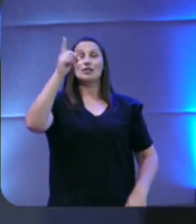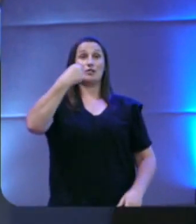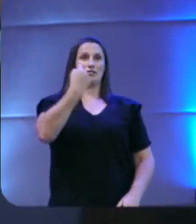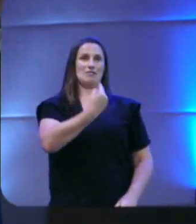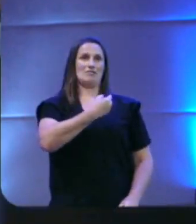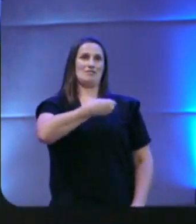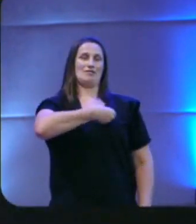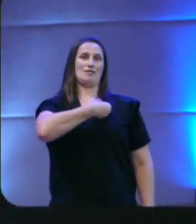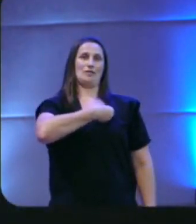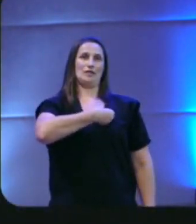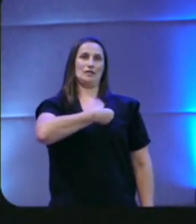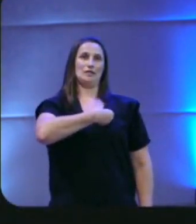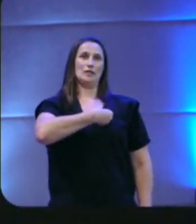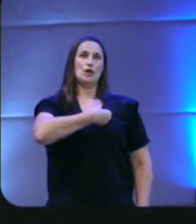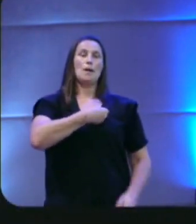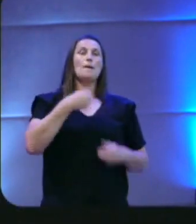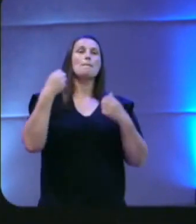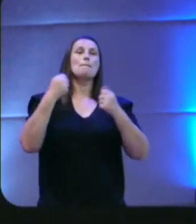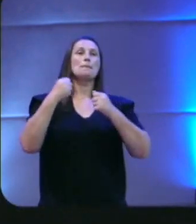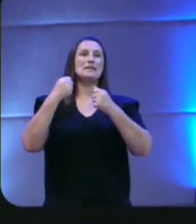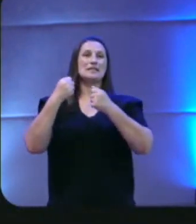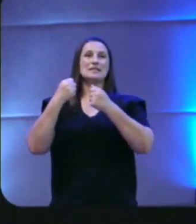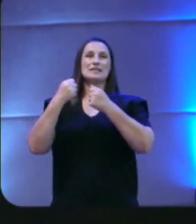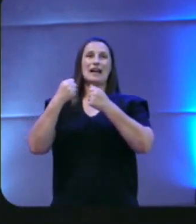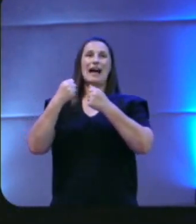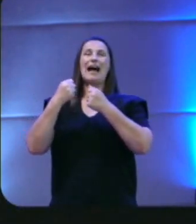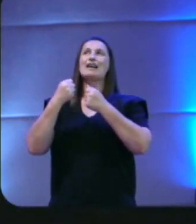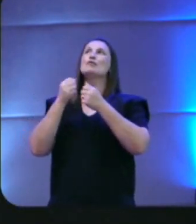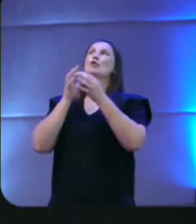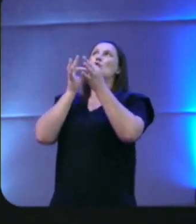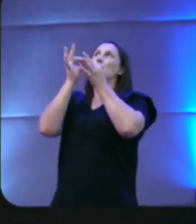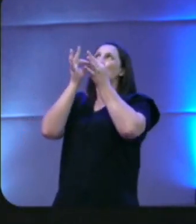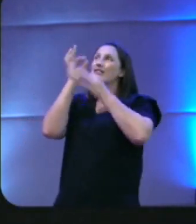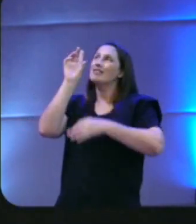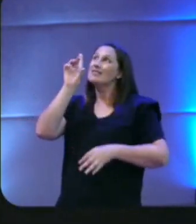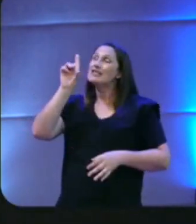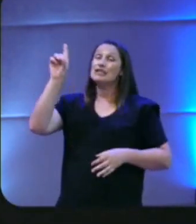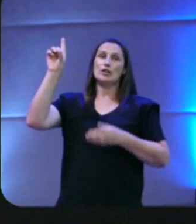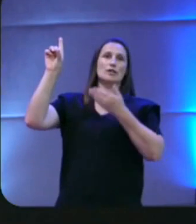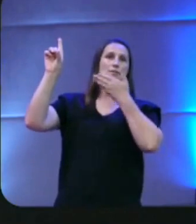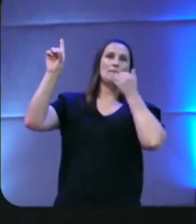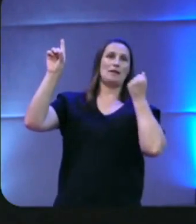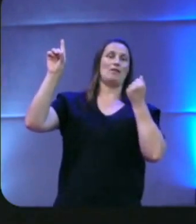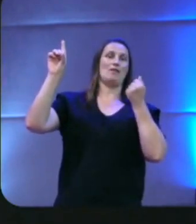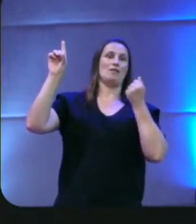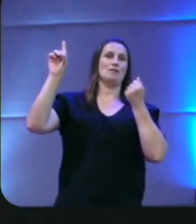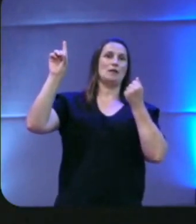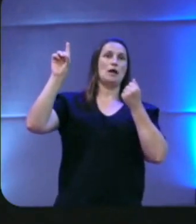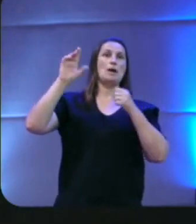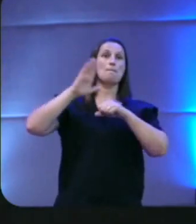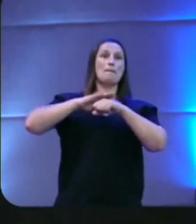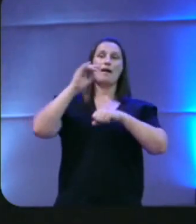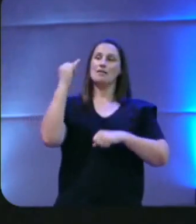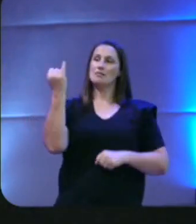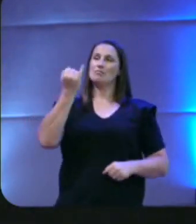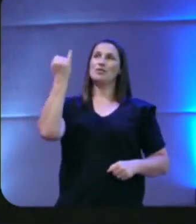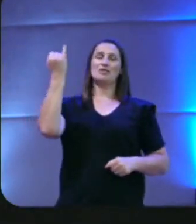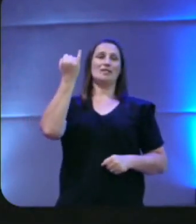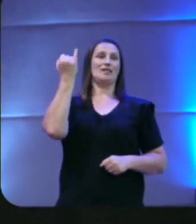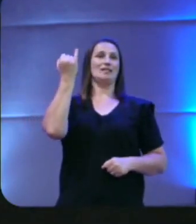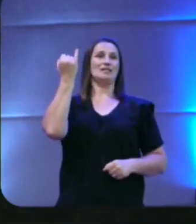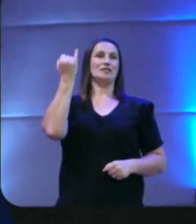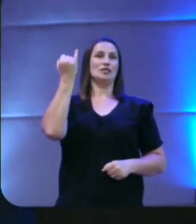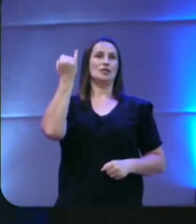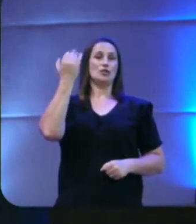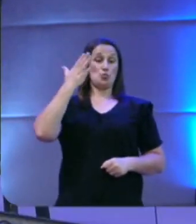muito importantes. Negue-se a si mesmo. Reconheça que os planos de Deus são melhores, maiores e mais completos do que